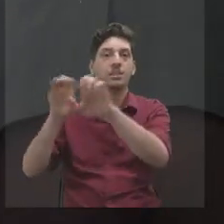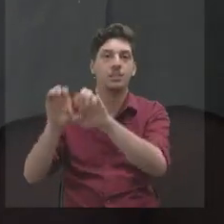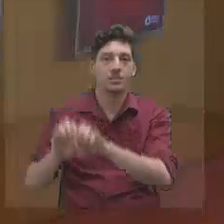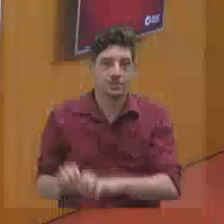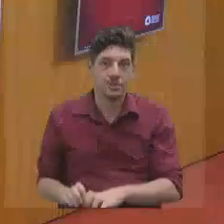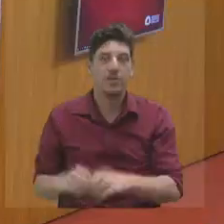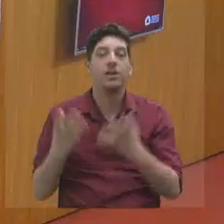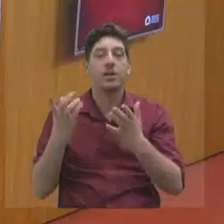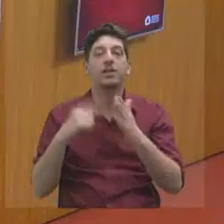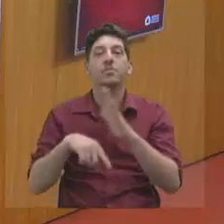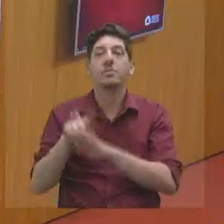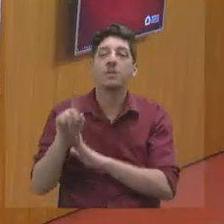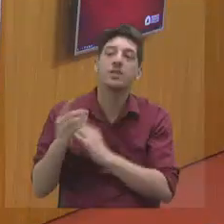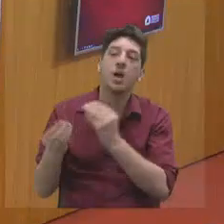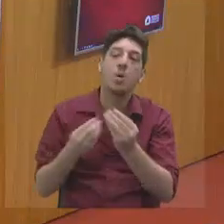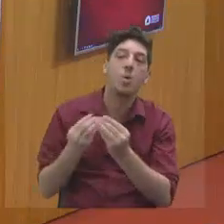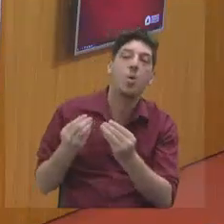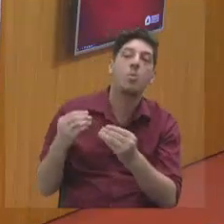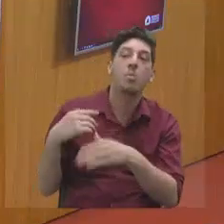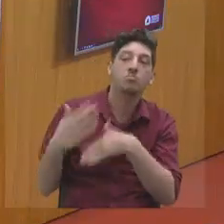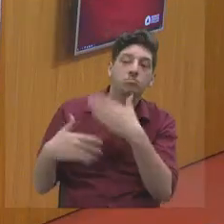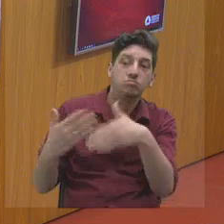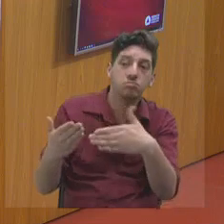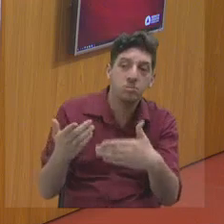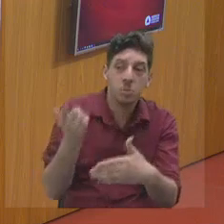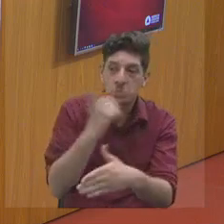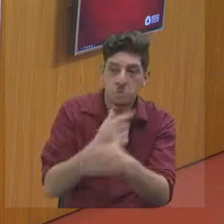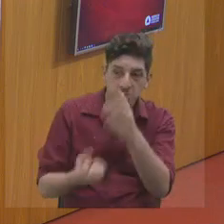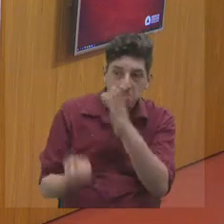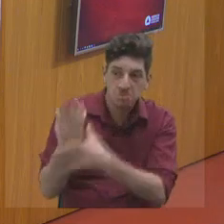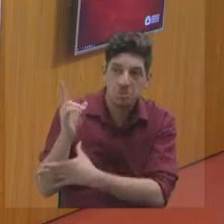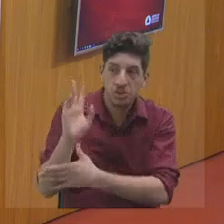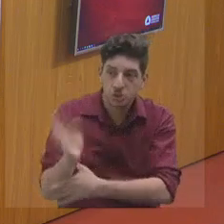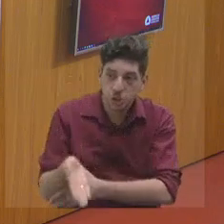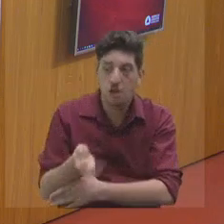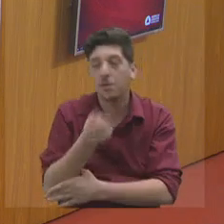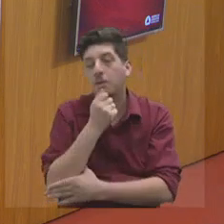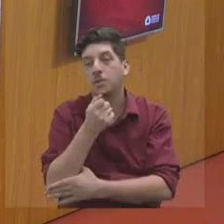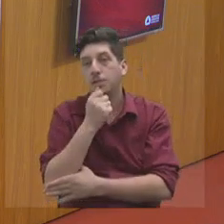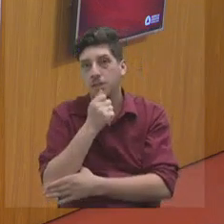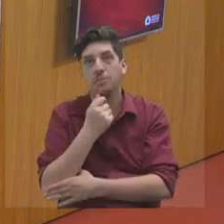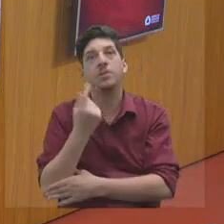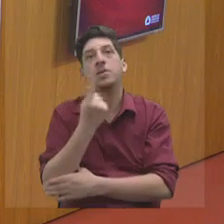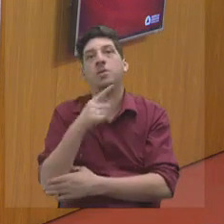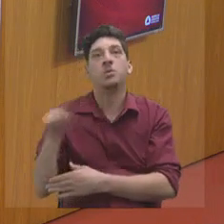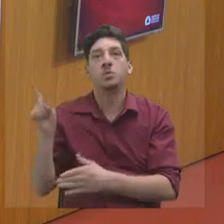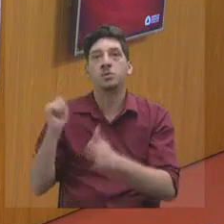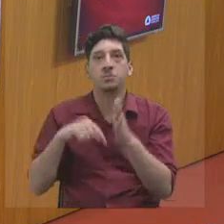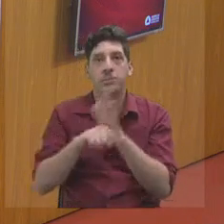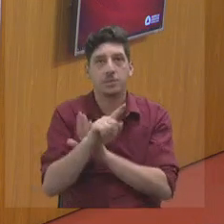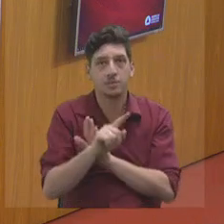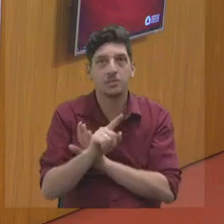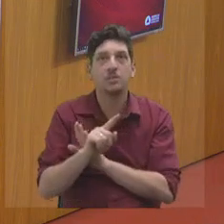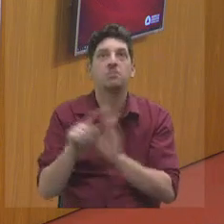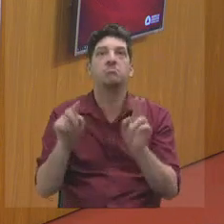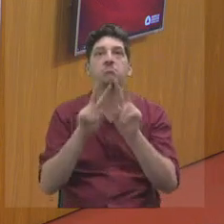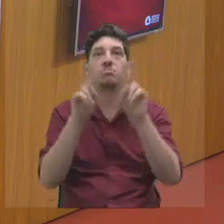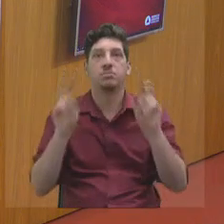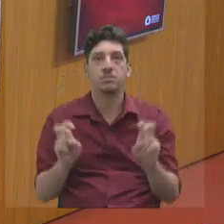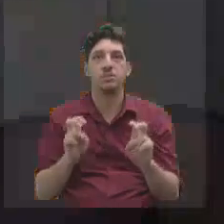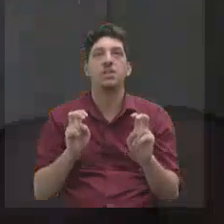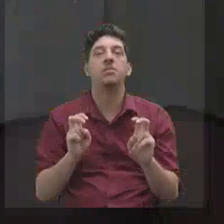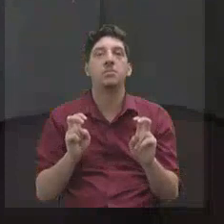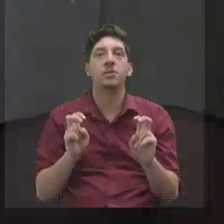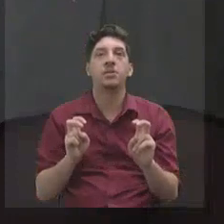anda os encaminhamentos para sua instalação e por último eu gostaria também de abordar um tema que eu gostaria